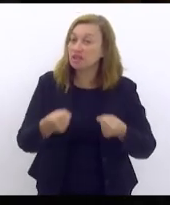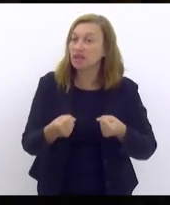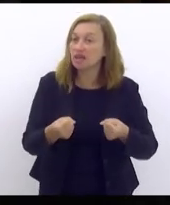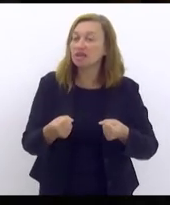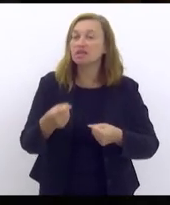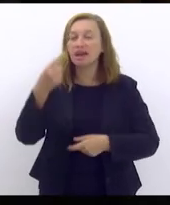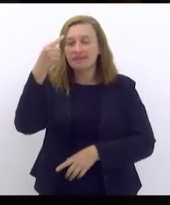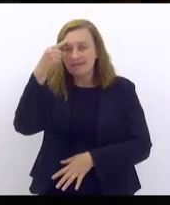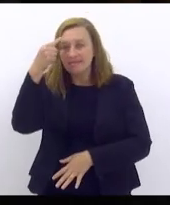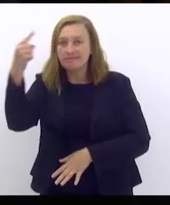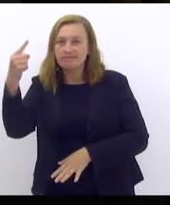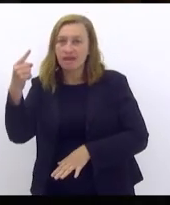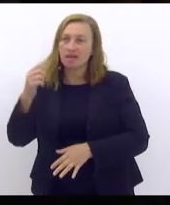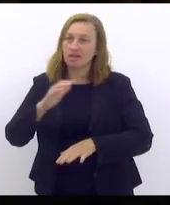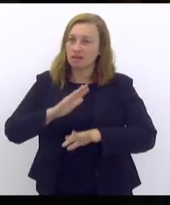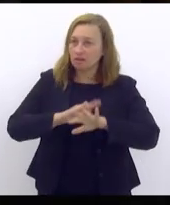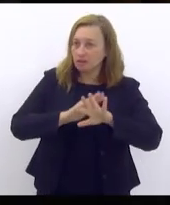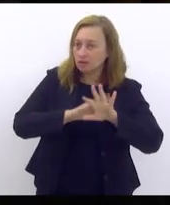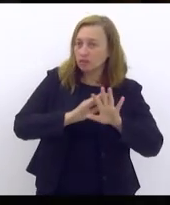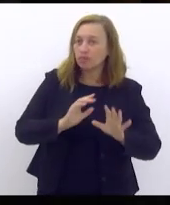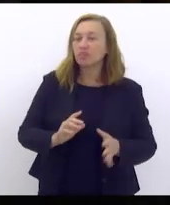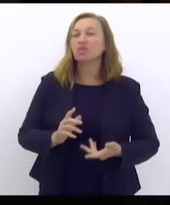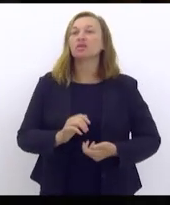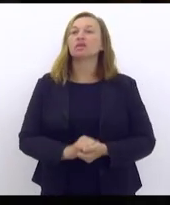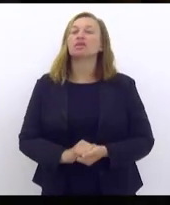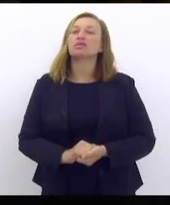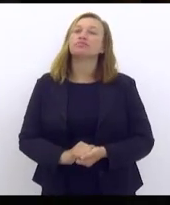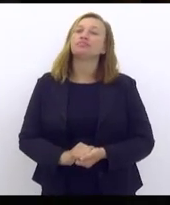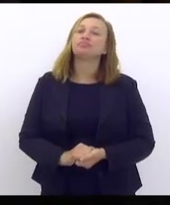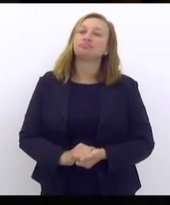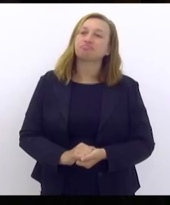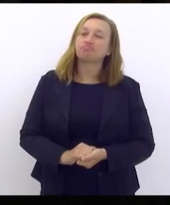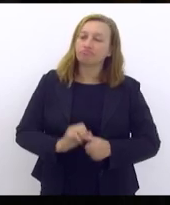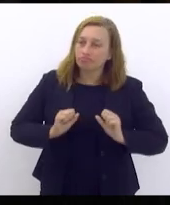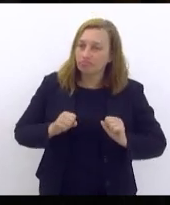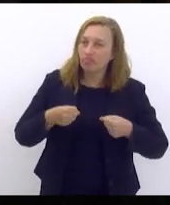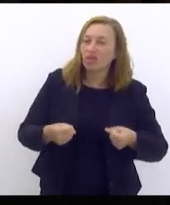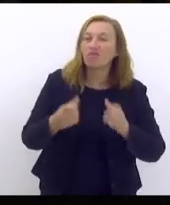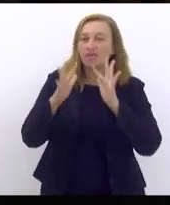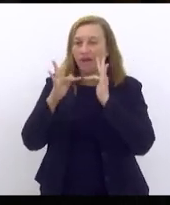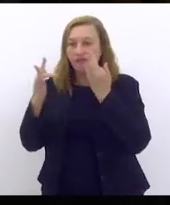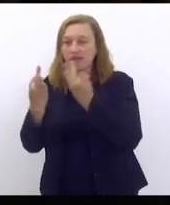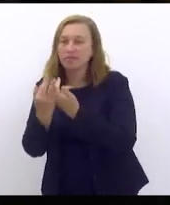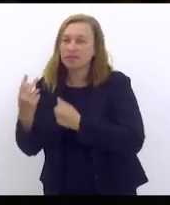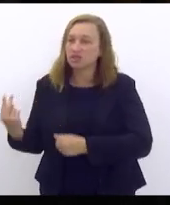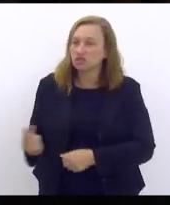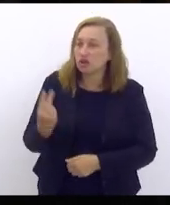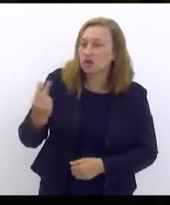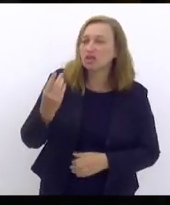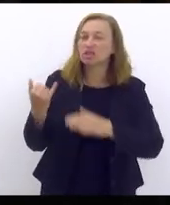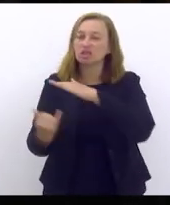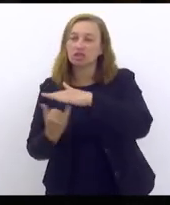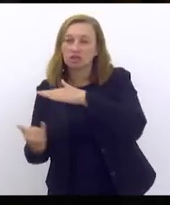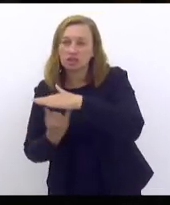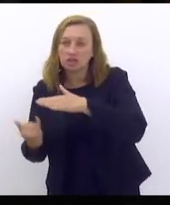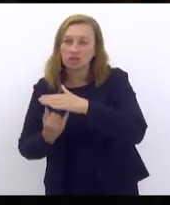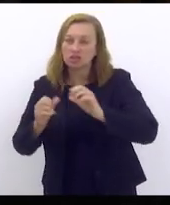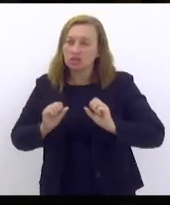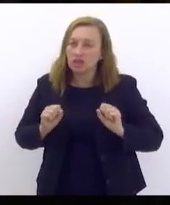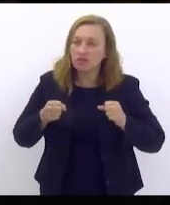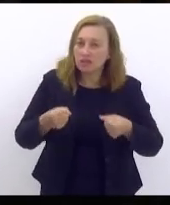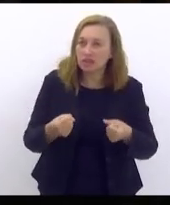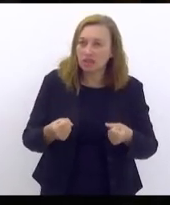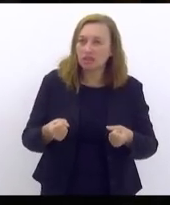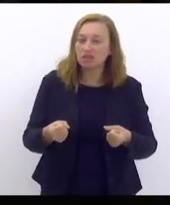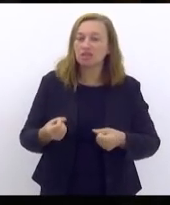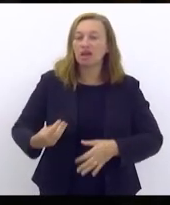nossas ideias, desprovidos de vaidade, defendemos a família, os valores, as instituições, a defesa